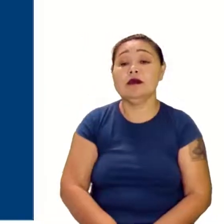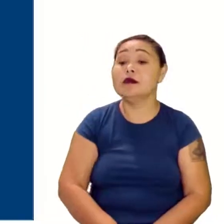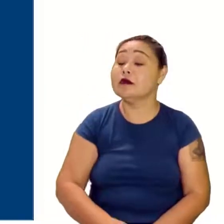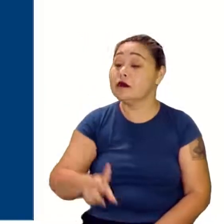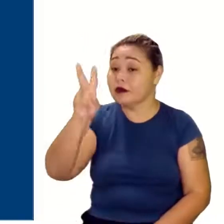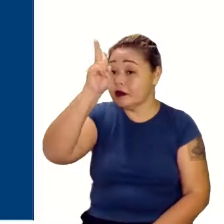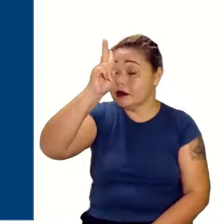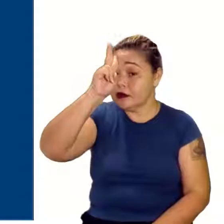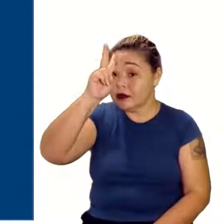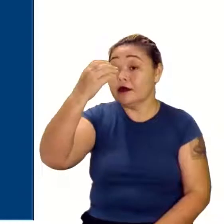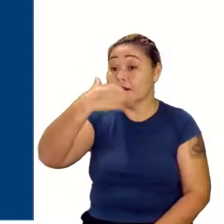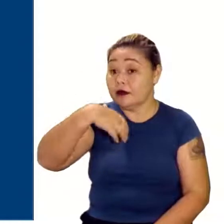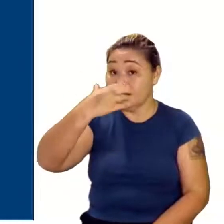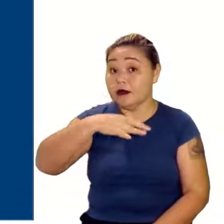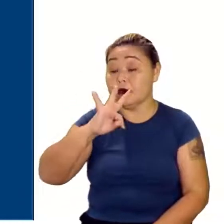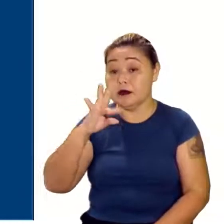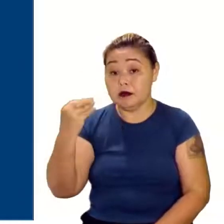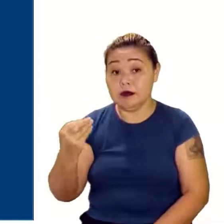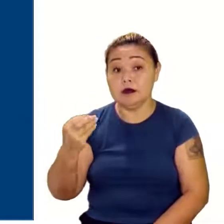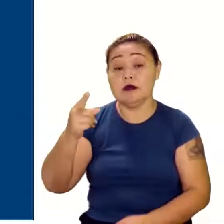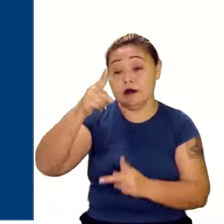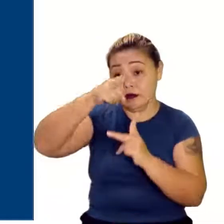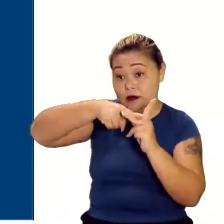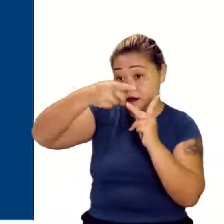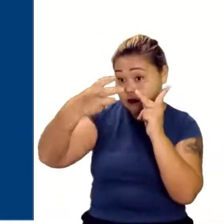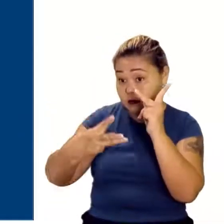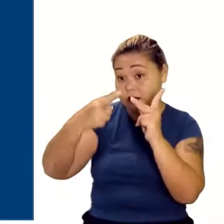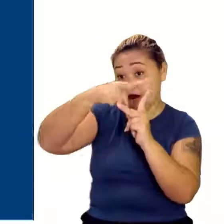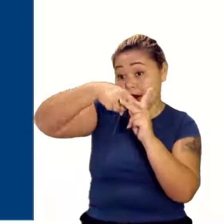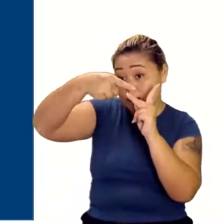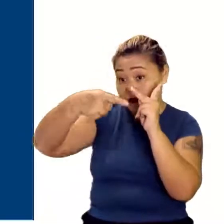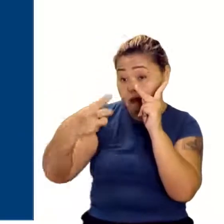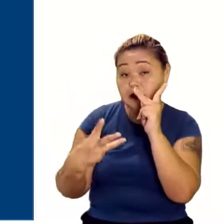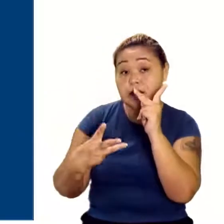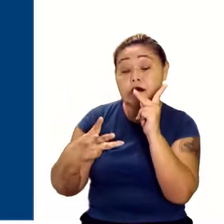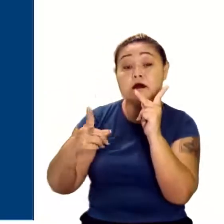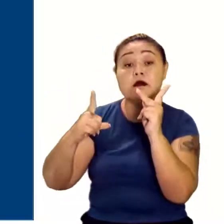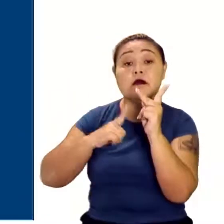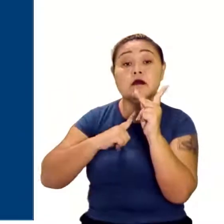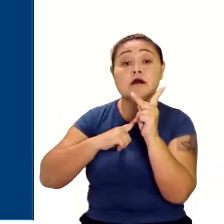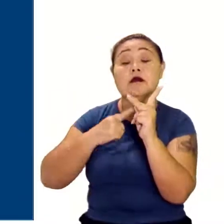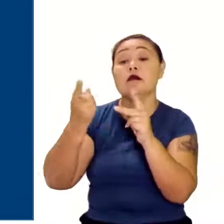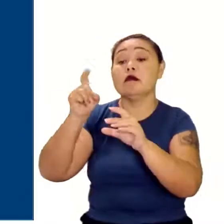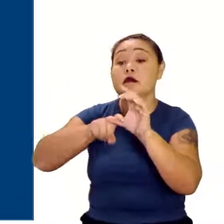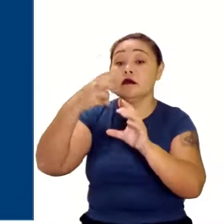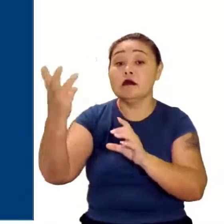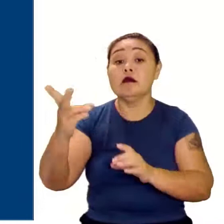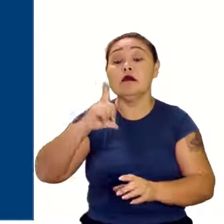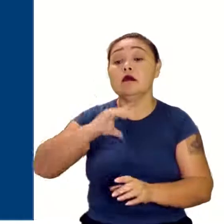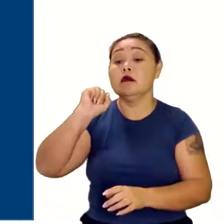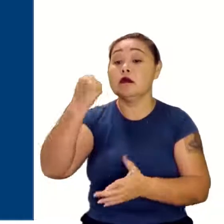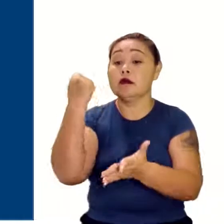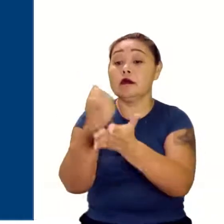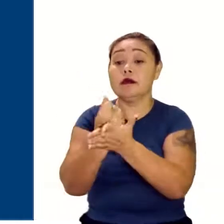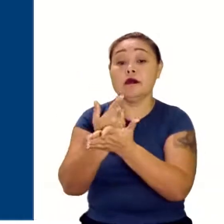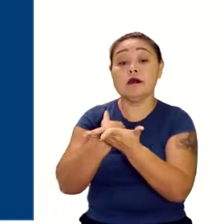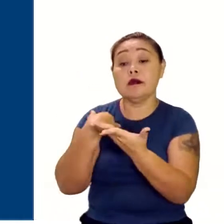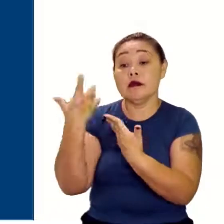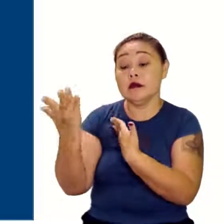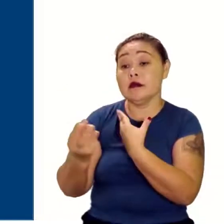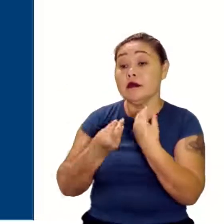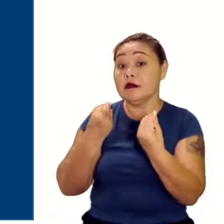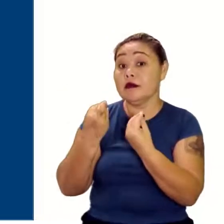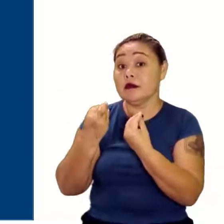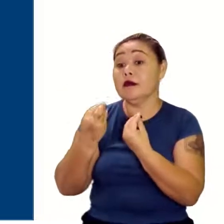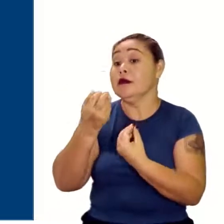Lembrando que vai continuar maçãs, então todas as alternativas estão com raiz de 3, né? Eu devo 3, eu tenho 8 para pagar, como fica a minha situação?